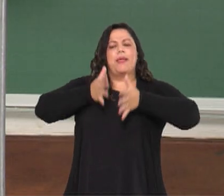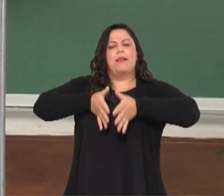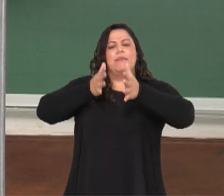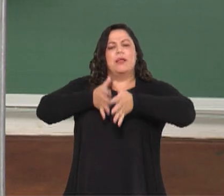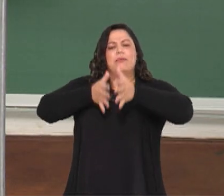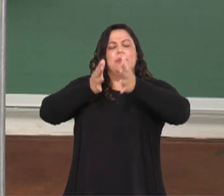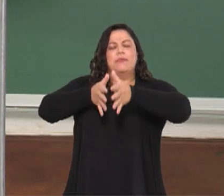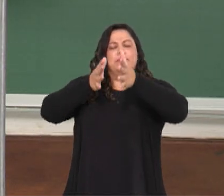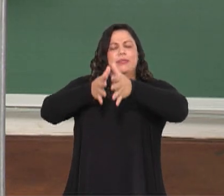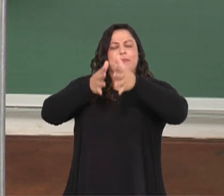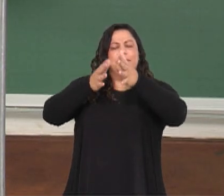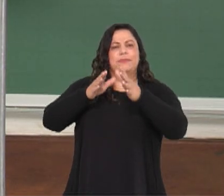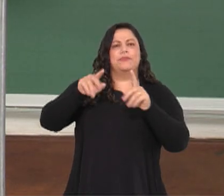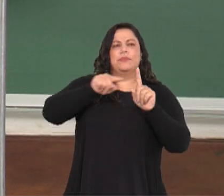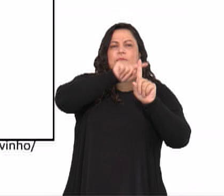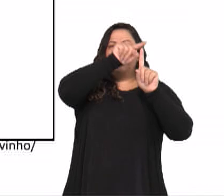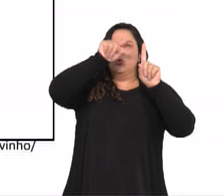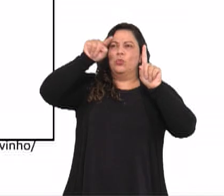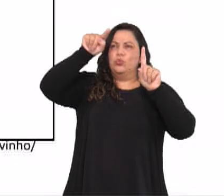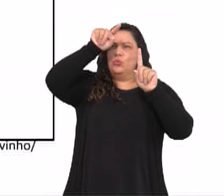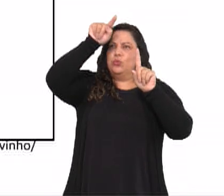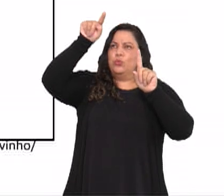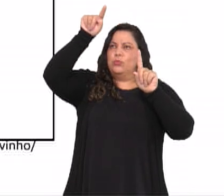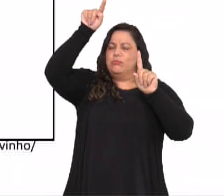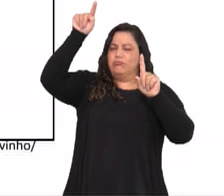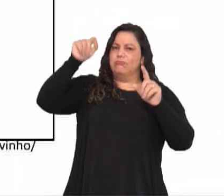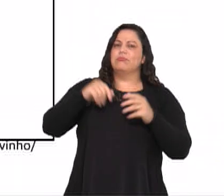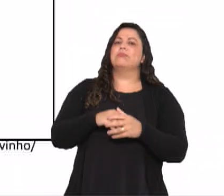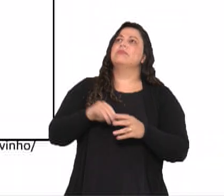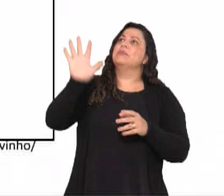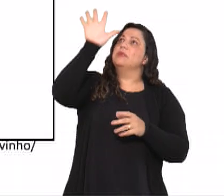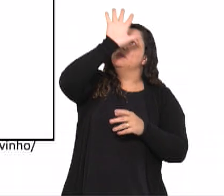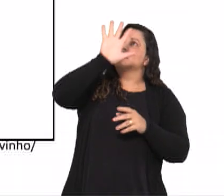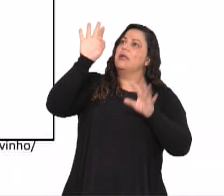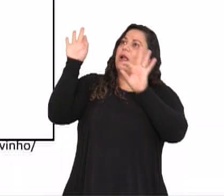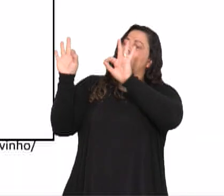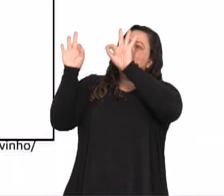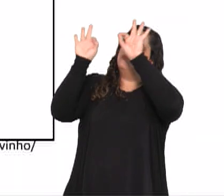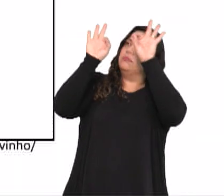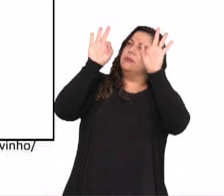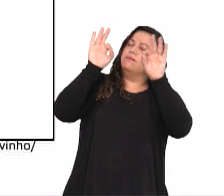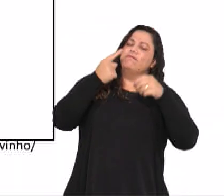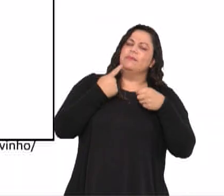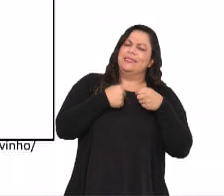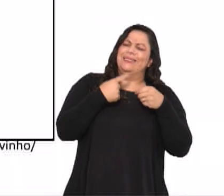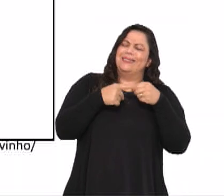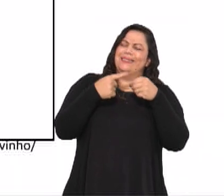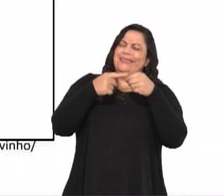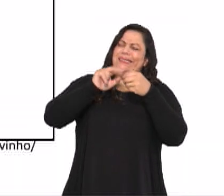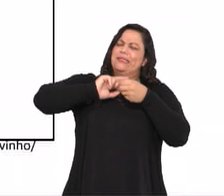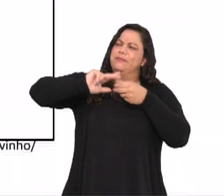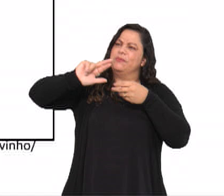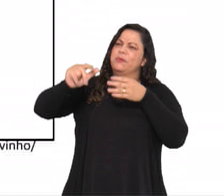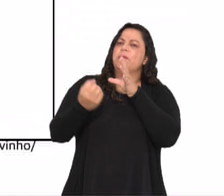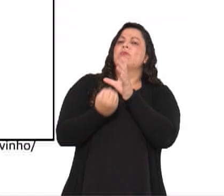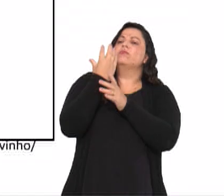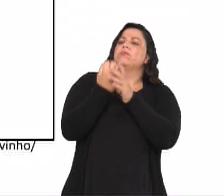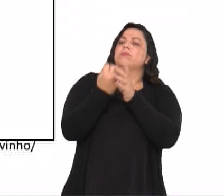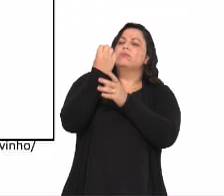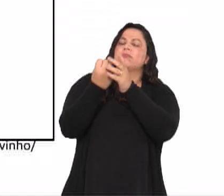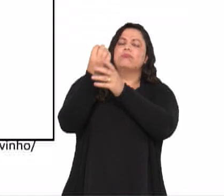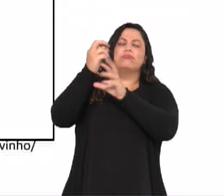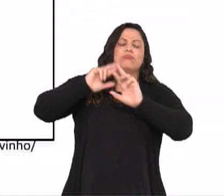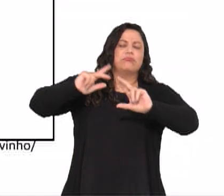iam passando aqui por todo o Segundo Planalto Paranaense. Então, veja várias cidades ali que surgiram a